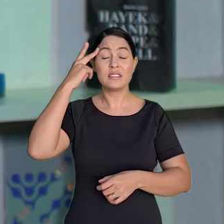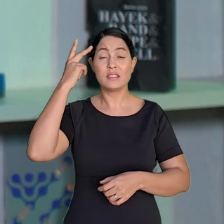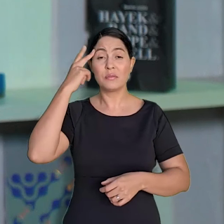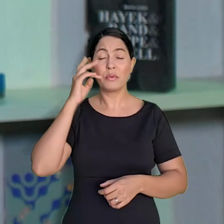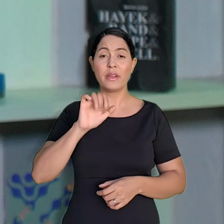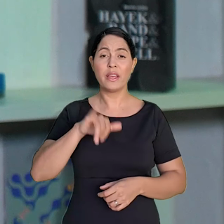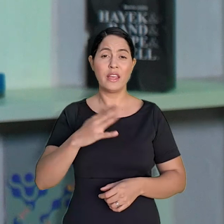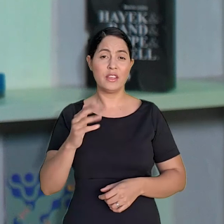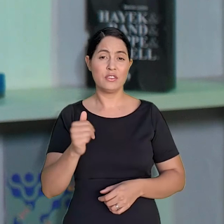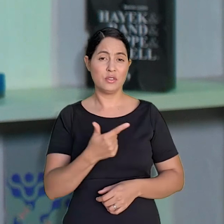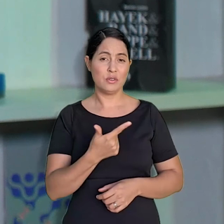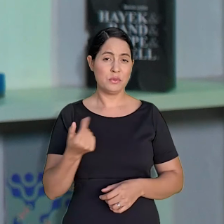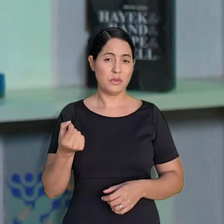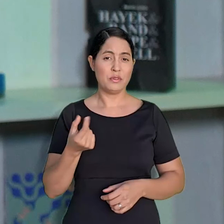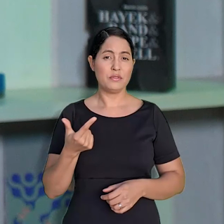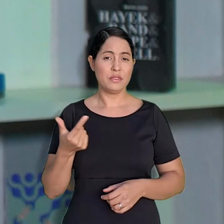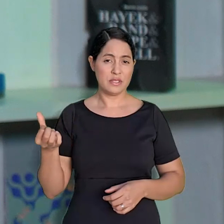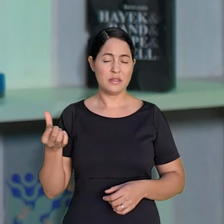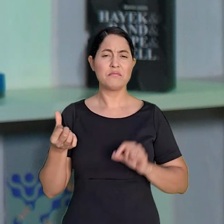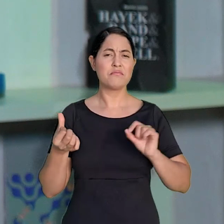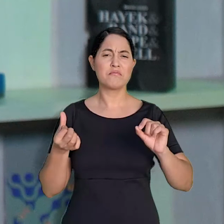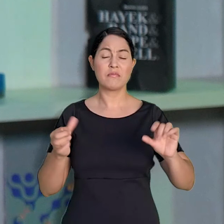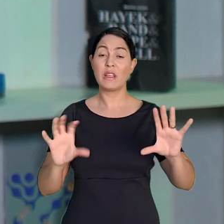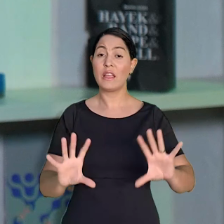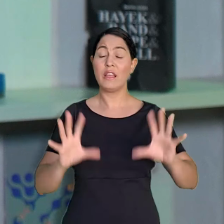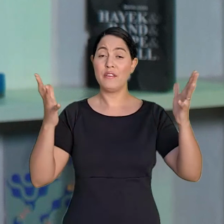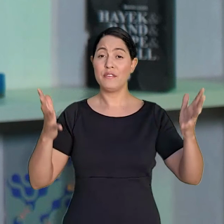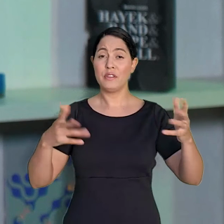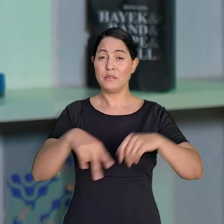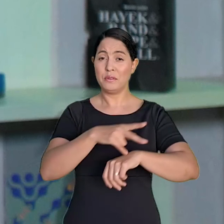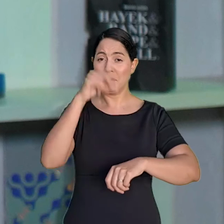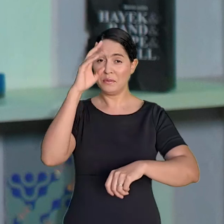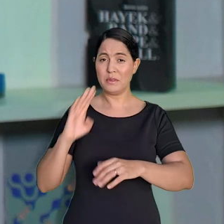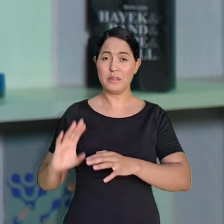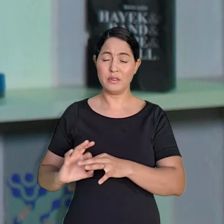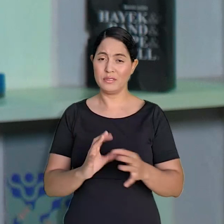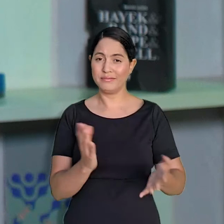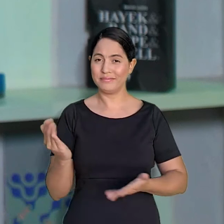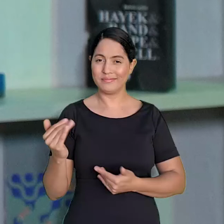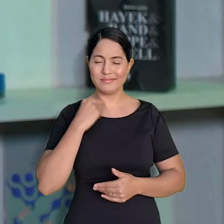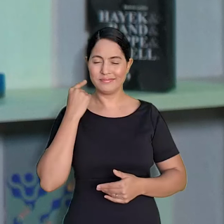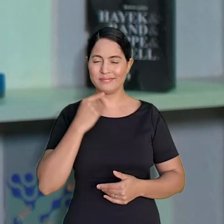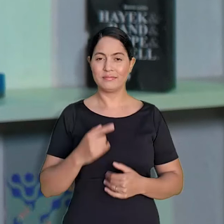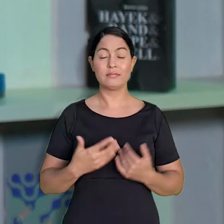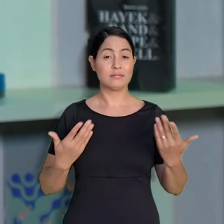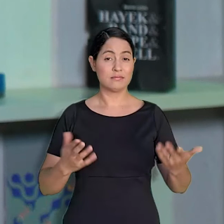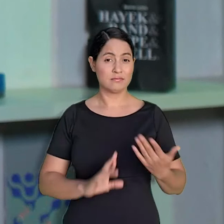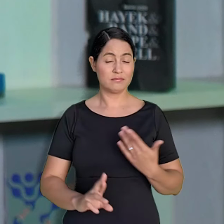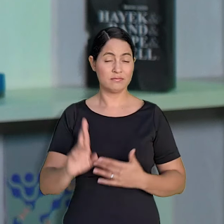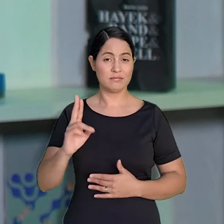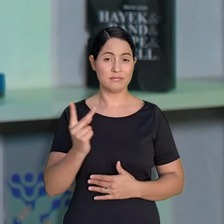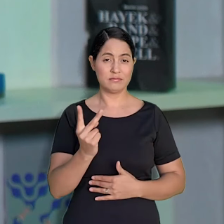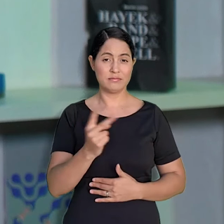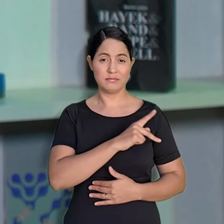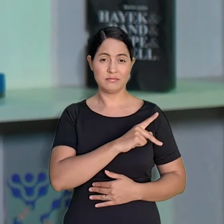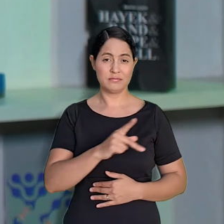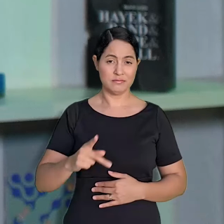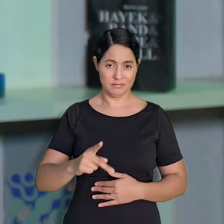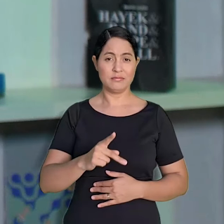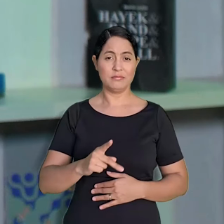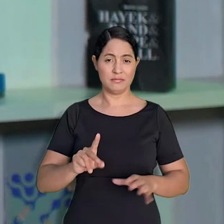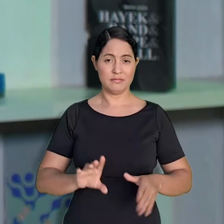ENJA 2026, maior evento do país da jovem advocacia. Representando a OAB, o vice-presidente do